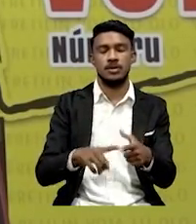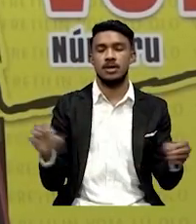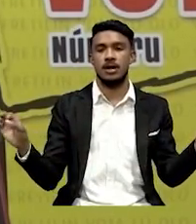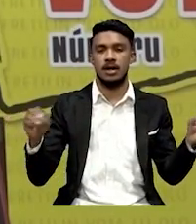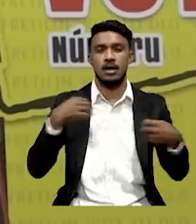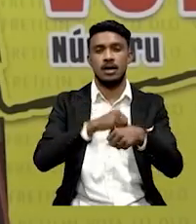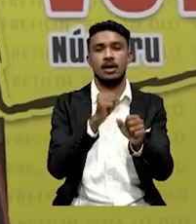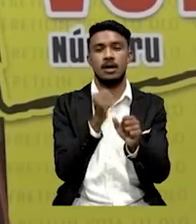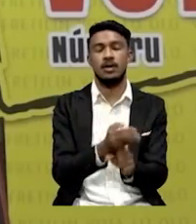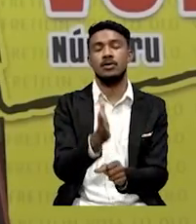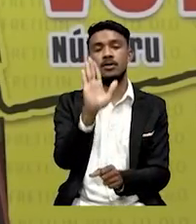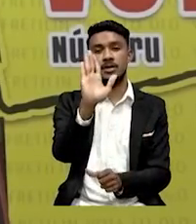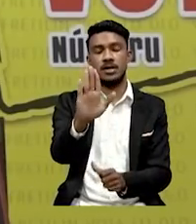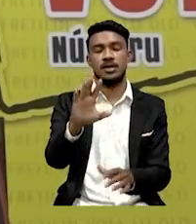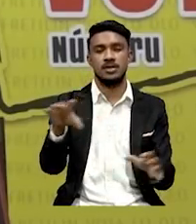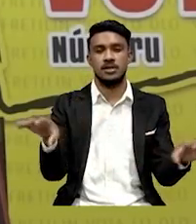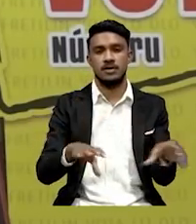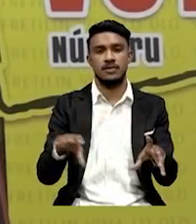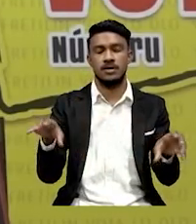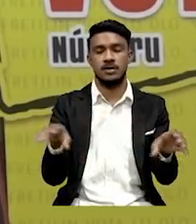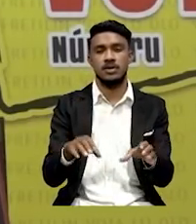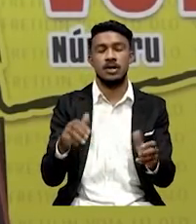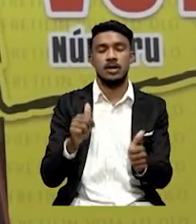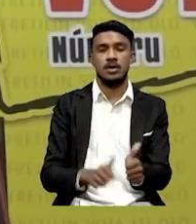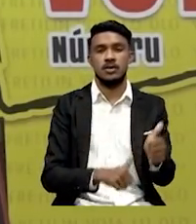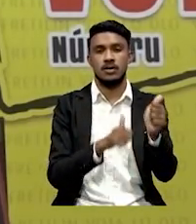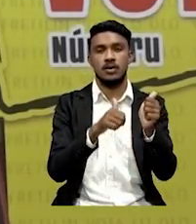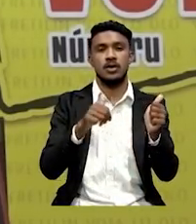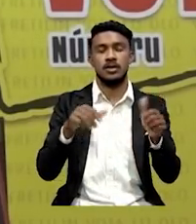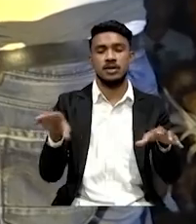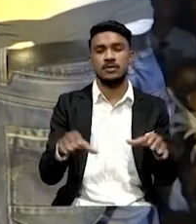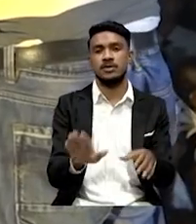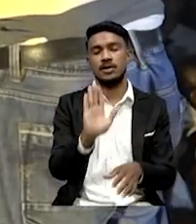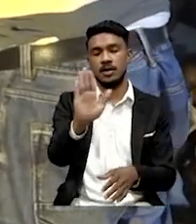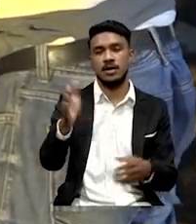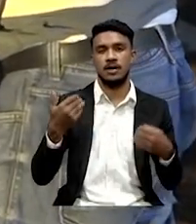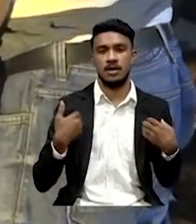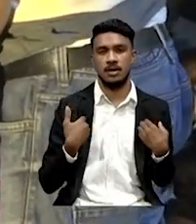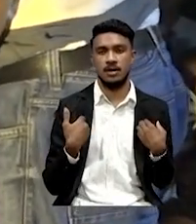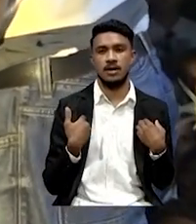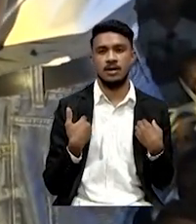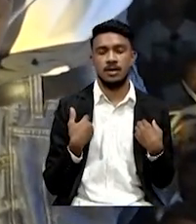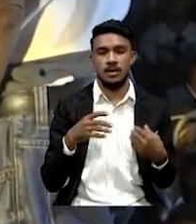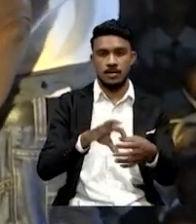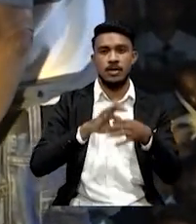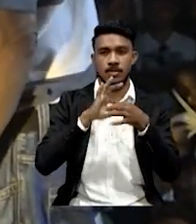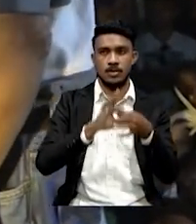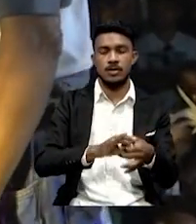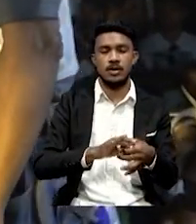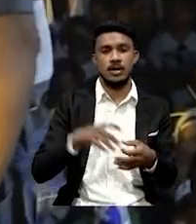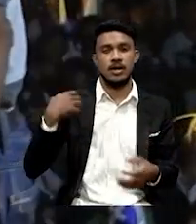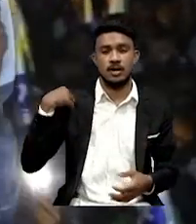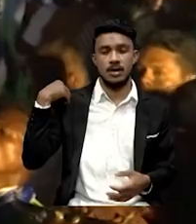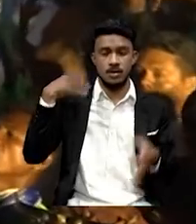ninia função tuir kenar nebe maknia iha. Equipa sucesso, candidato presidente da